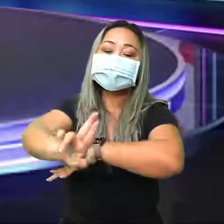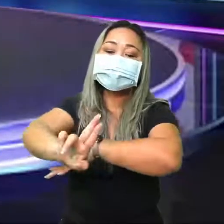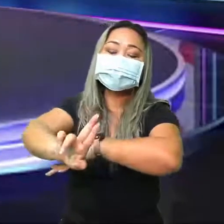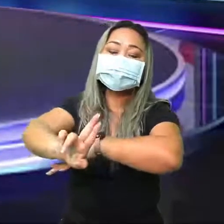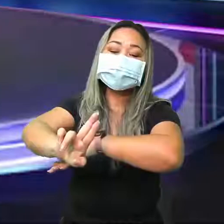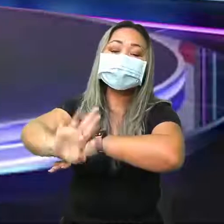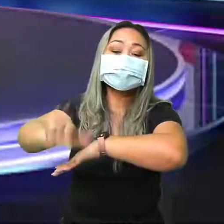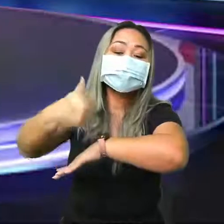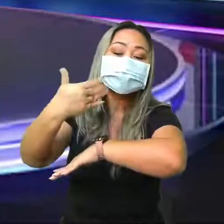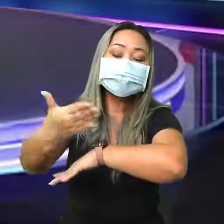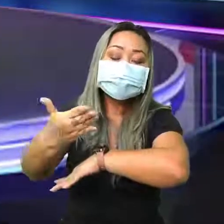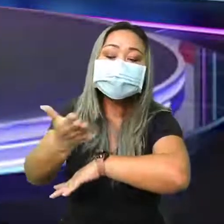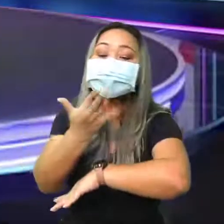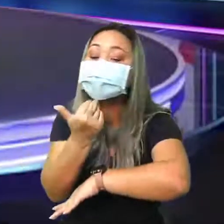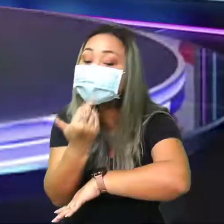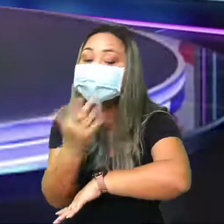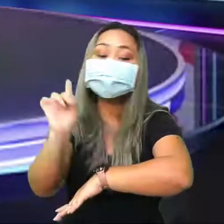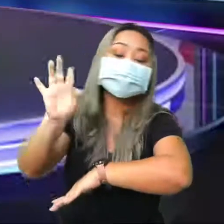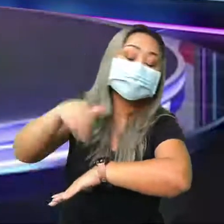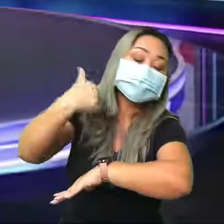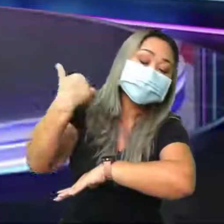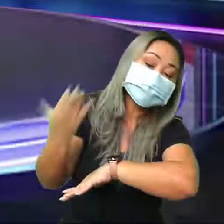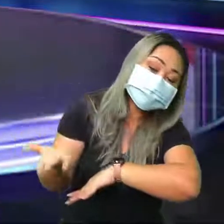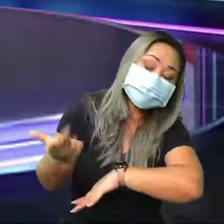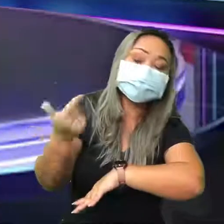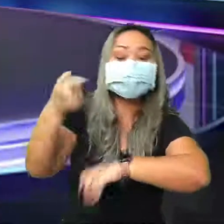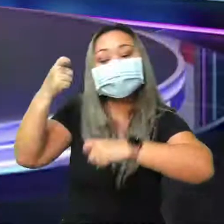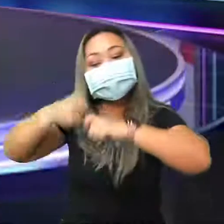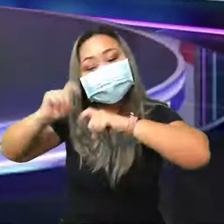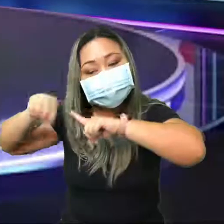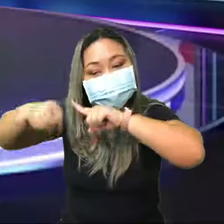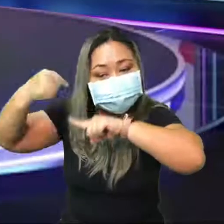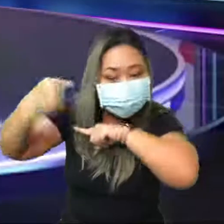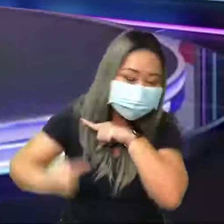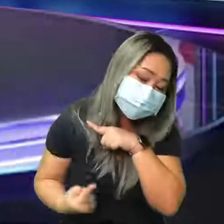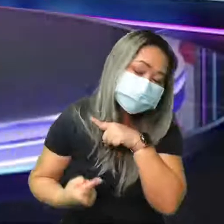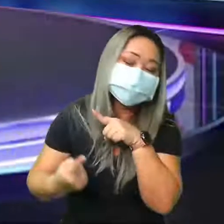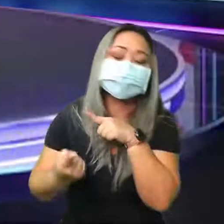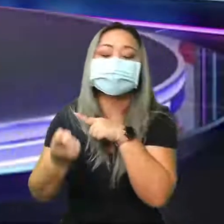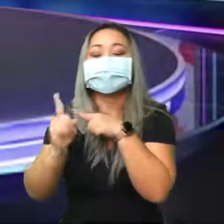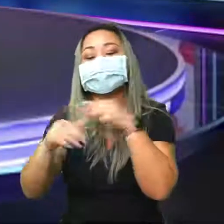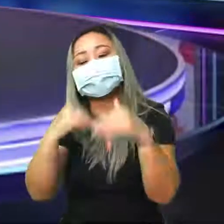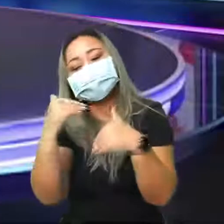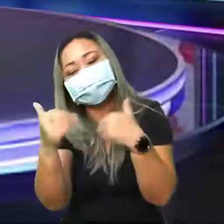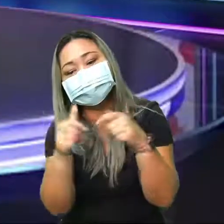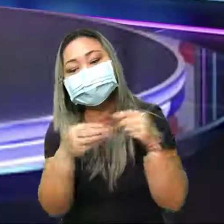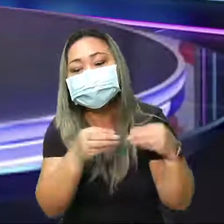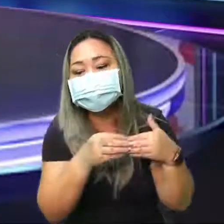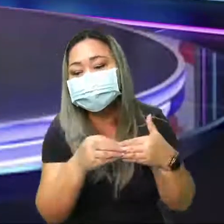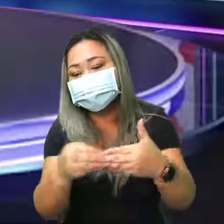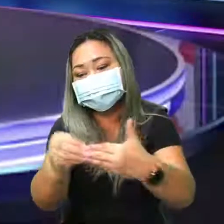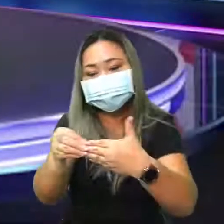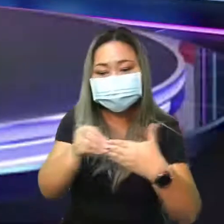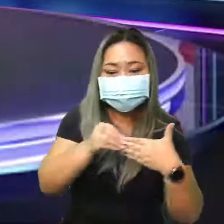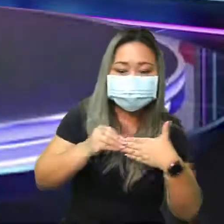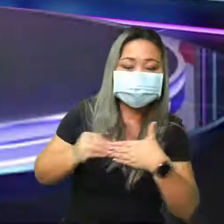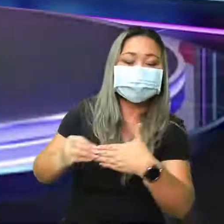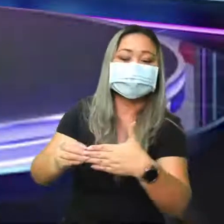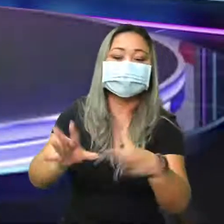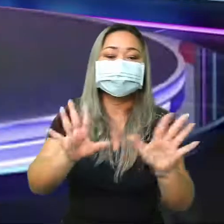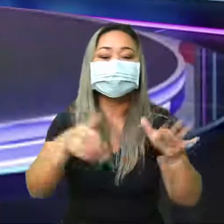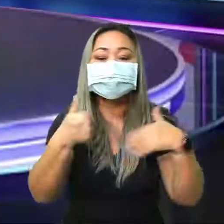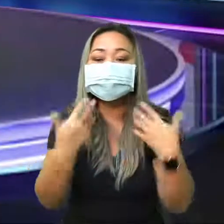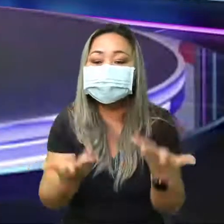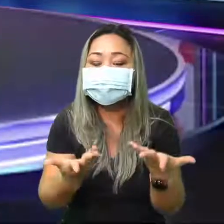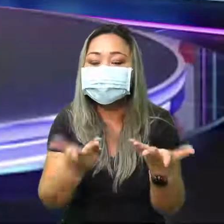utilizar para a sua alimentação, para a sua reprodução, para o seu deslocamento nesse ambiente, né?